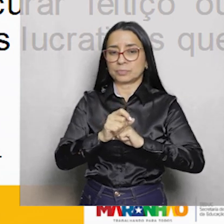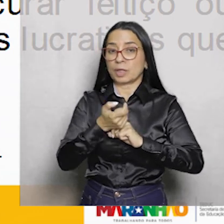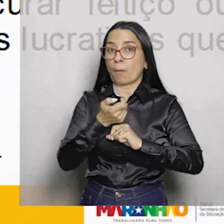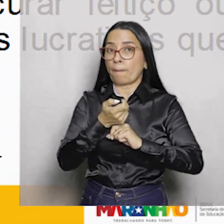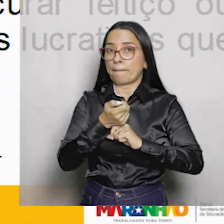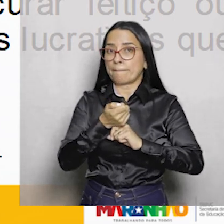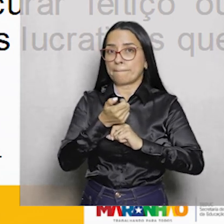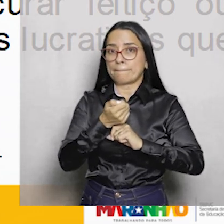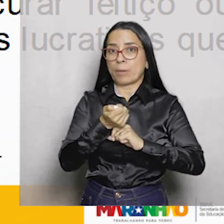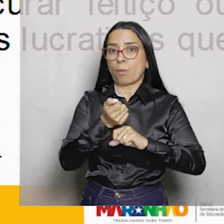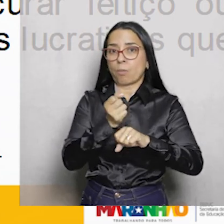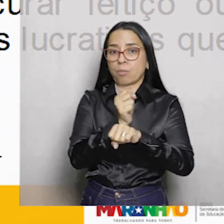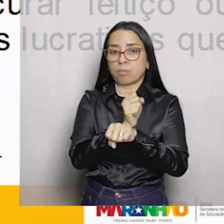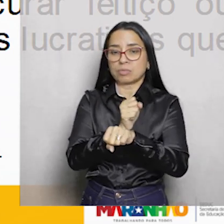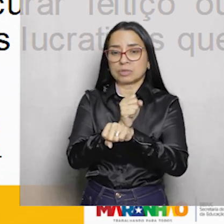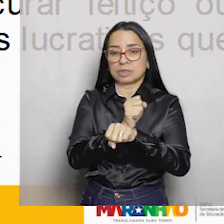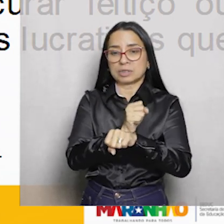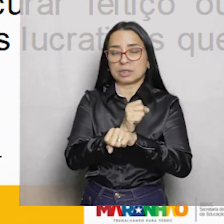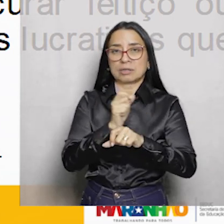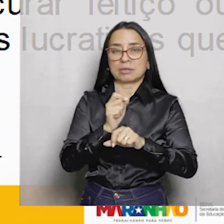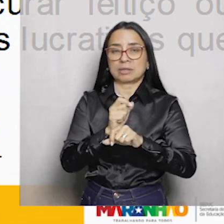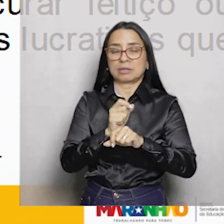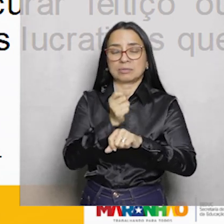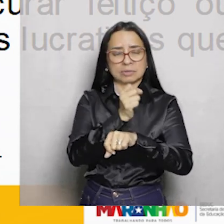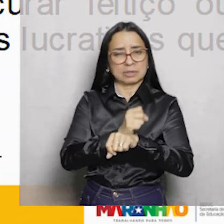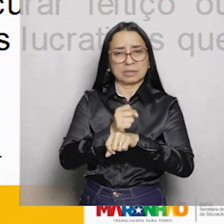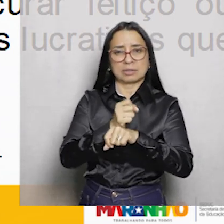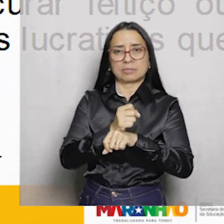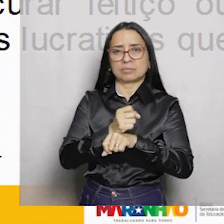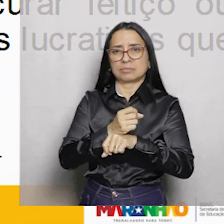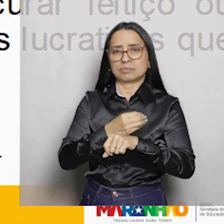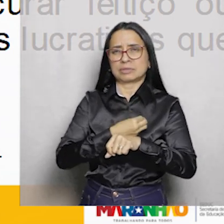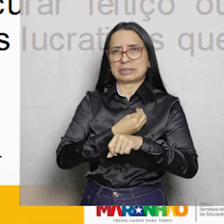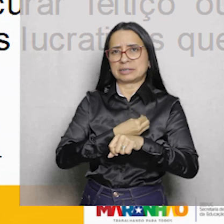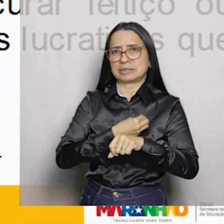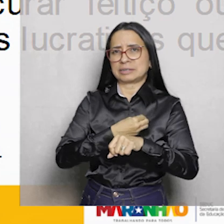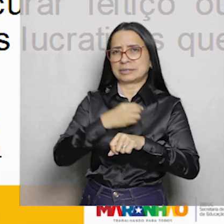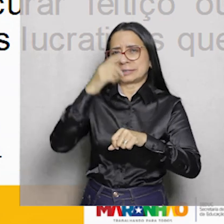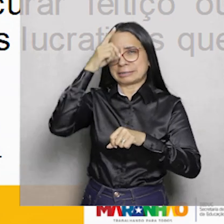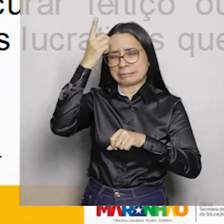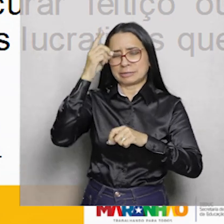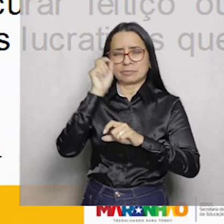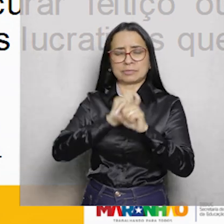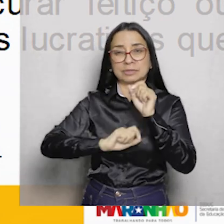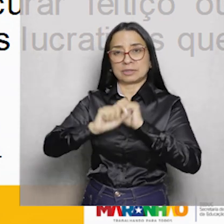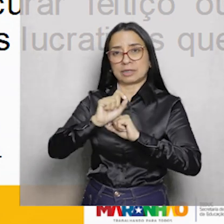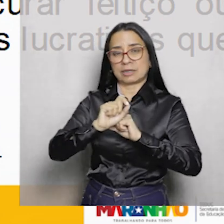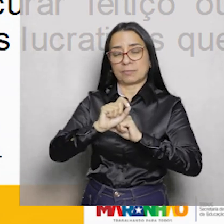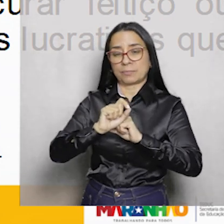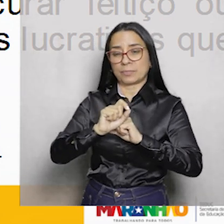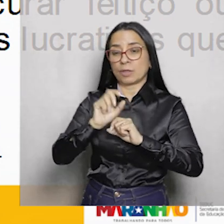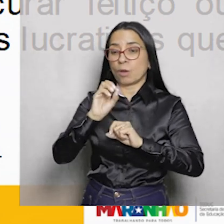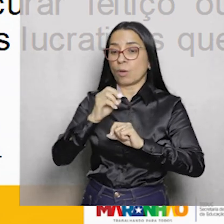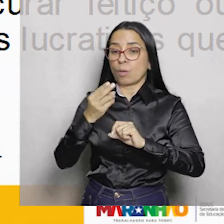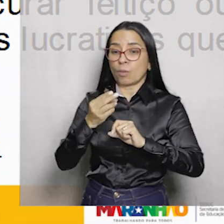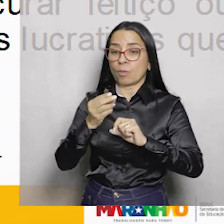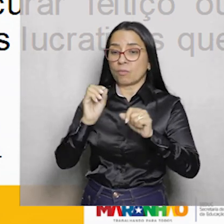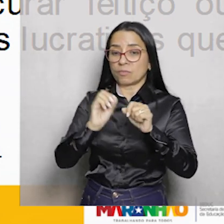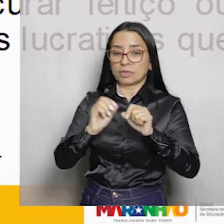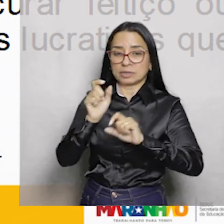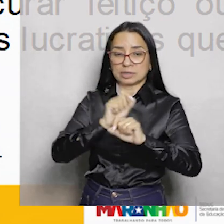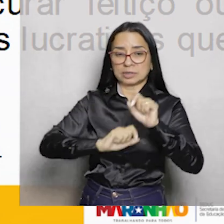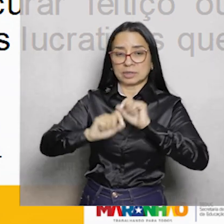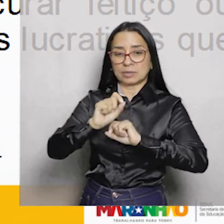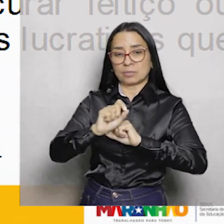escravos que viviam de adivinhar, curar feitiço, ou fabricar amuletos muçulmanos.